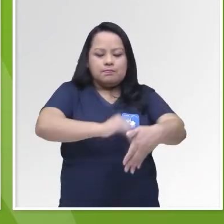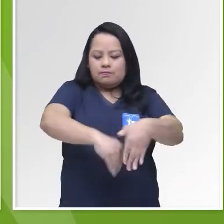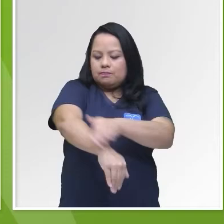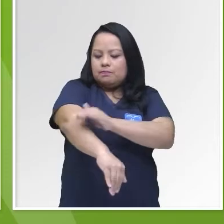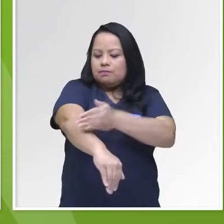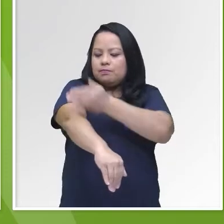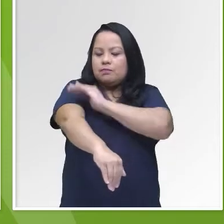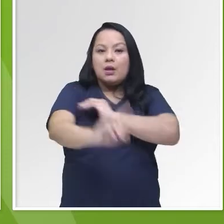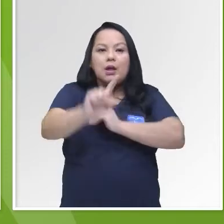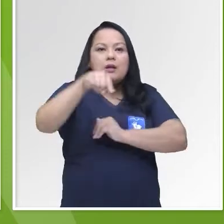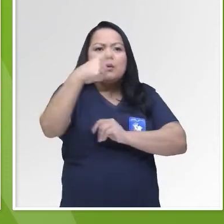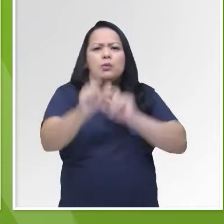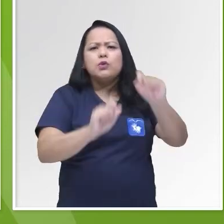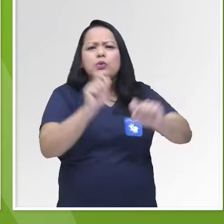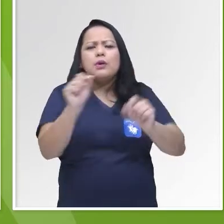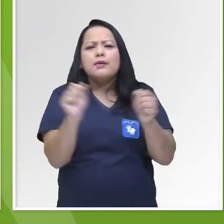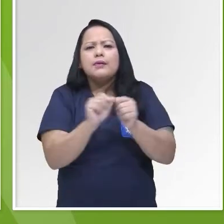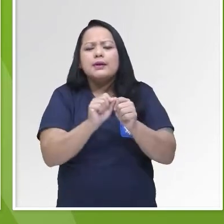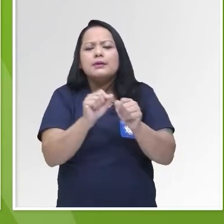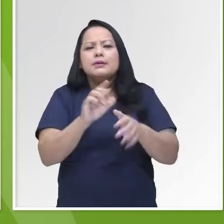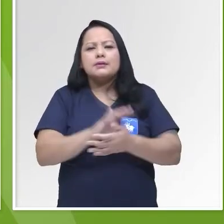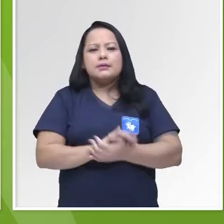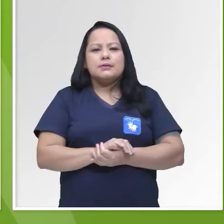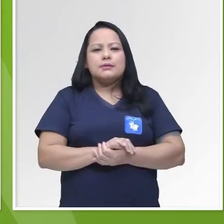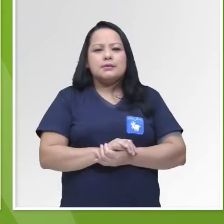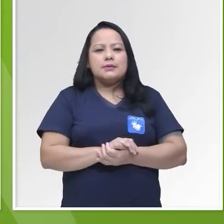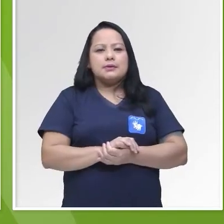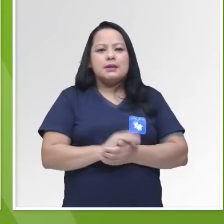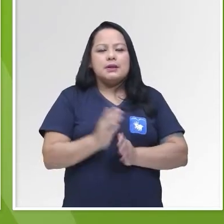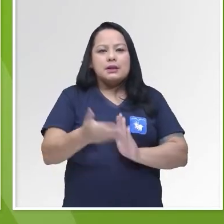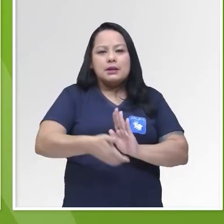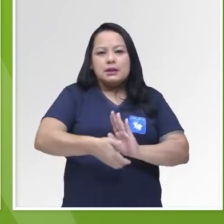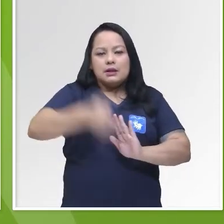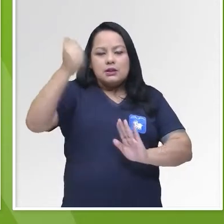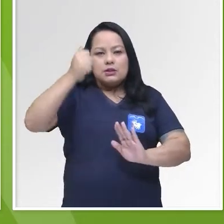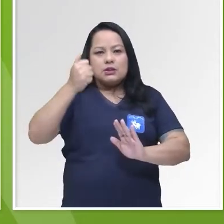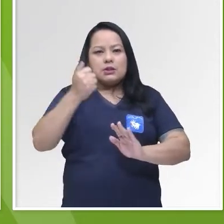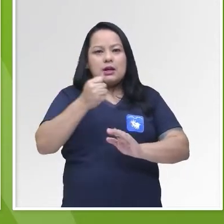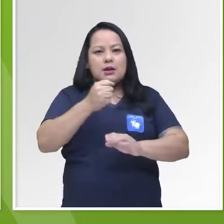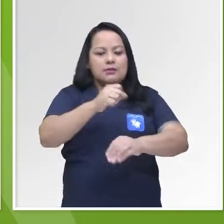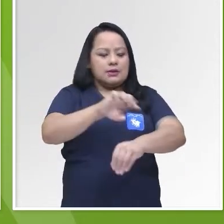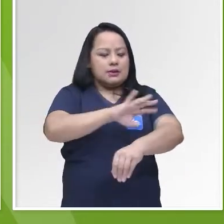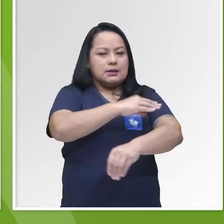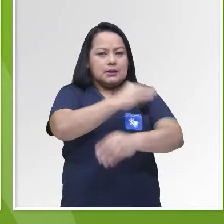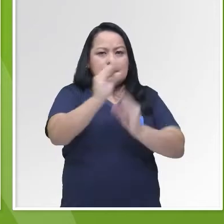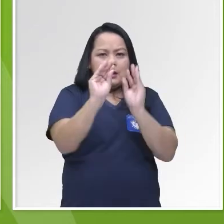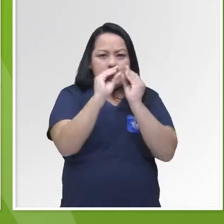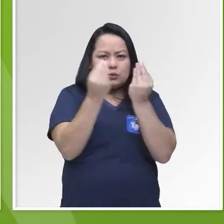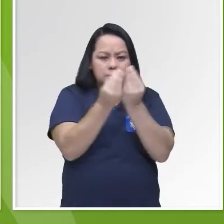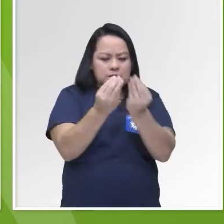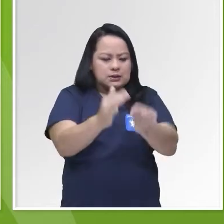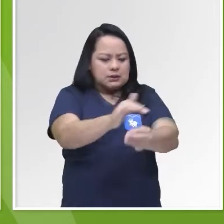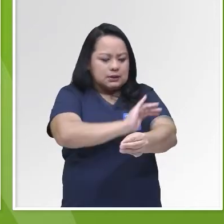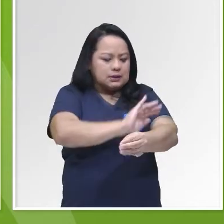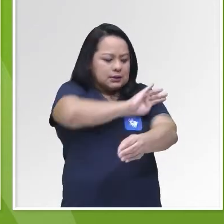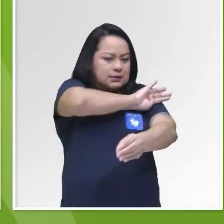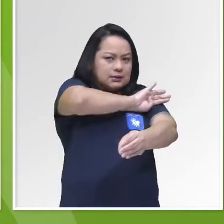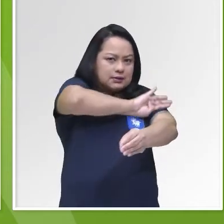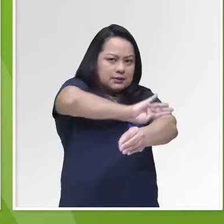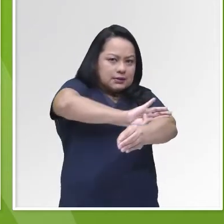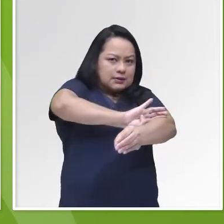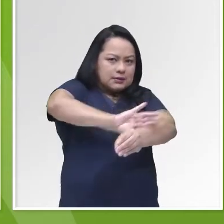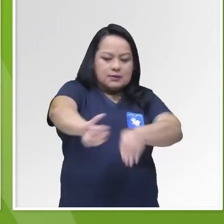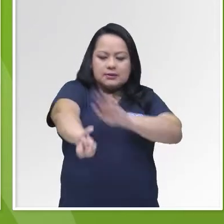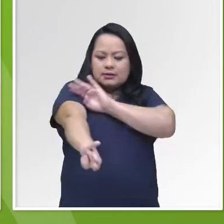Depois, o que eles faziam? Eles retiravam essa substância, tá? E